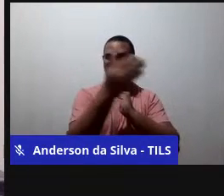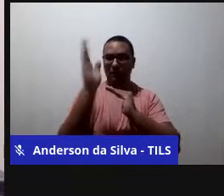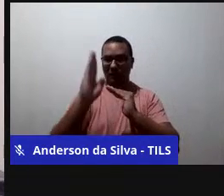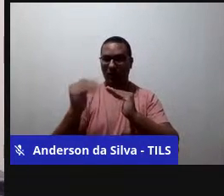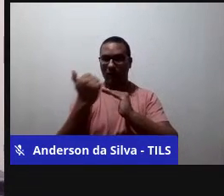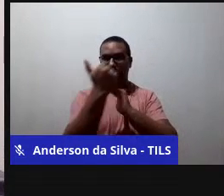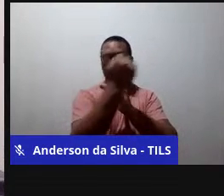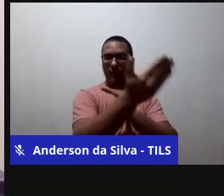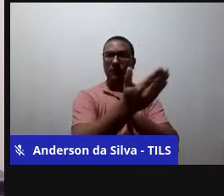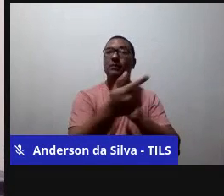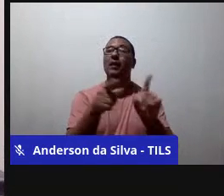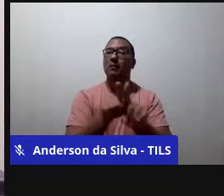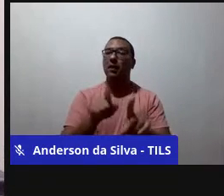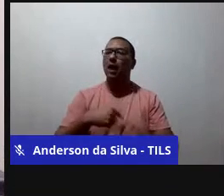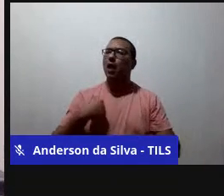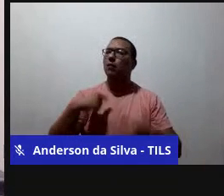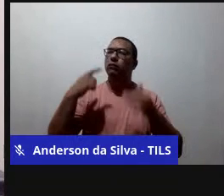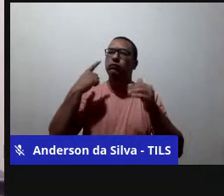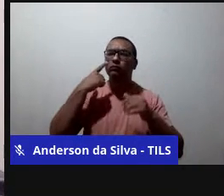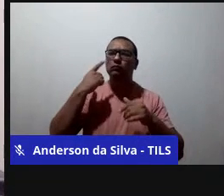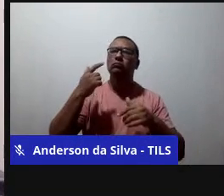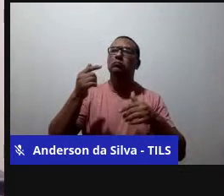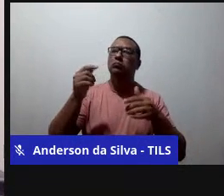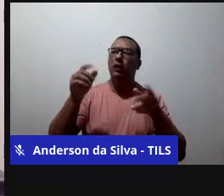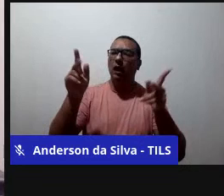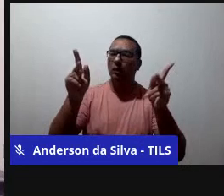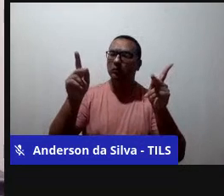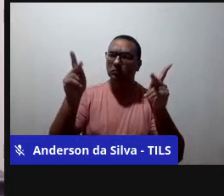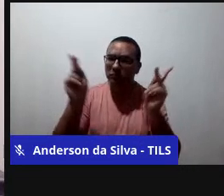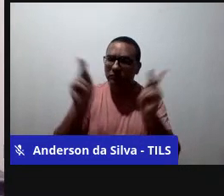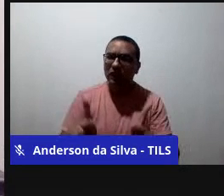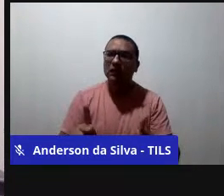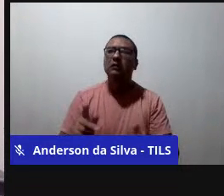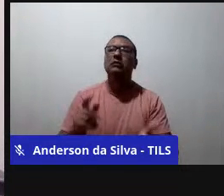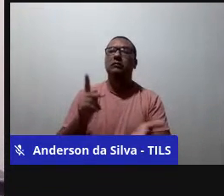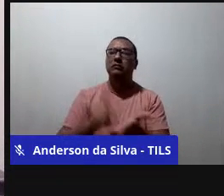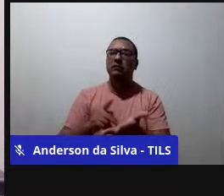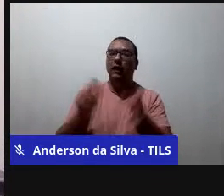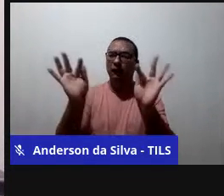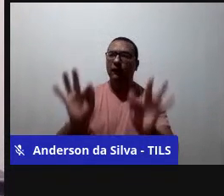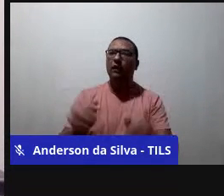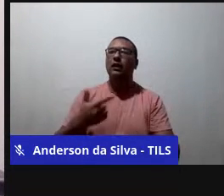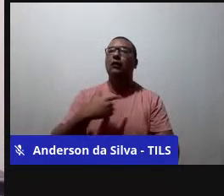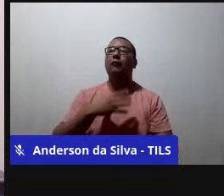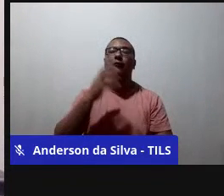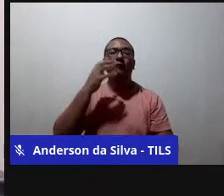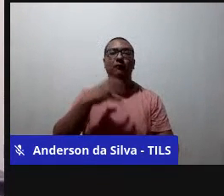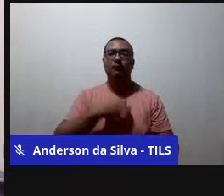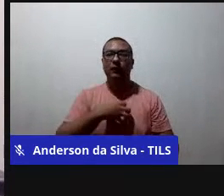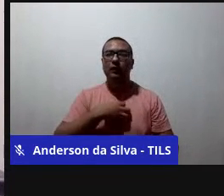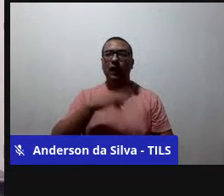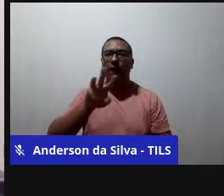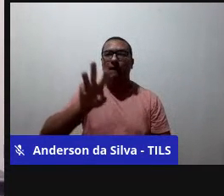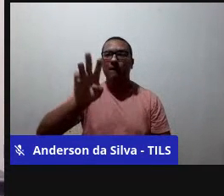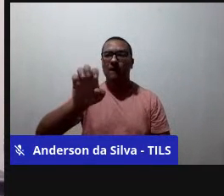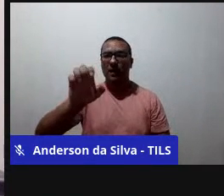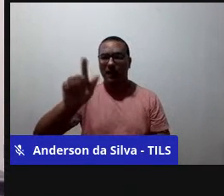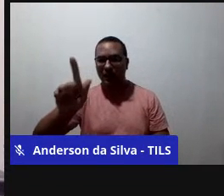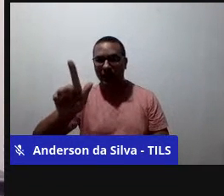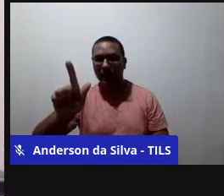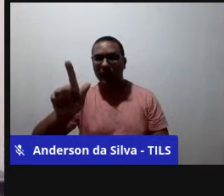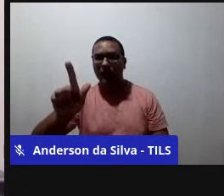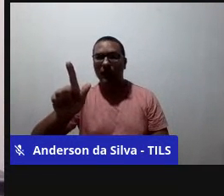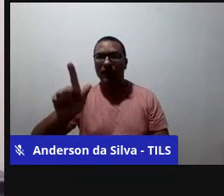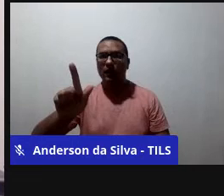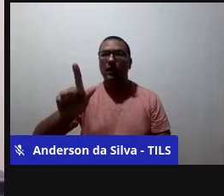é uma alegria enorme ver uma empresa como a WEG. É uma alegria, dá para perceber na sua fala,